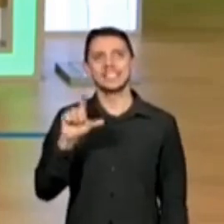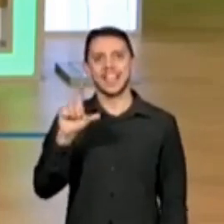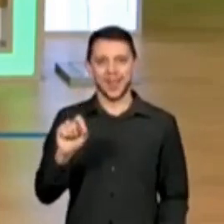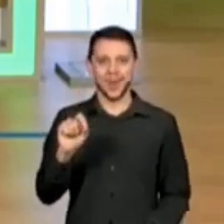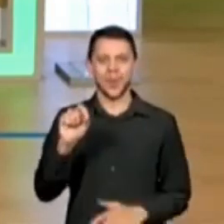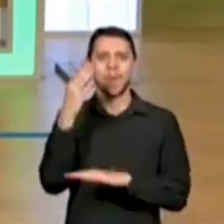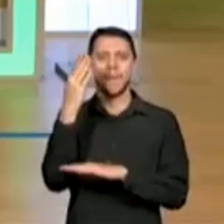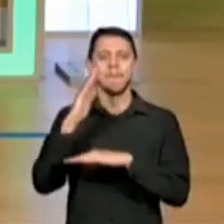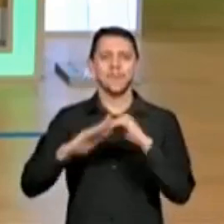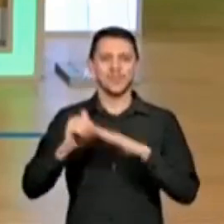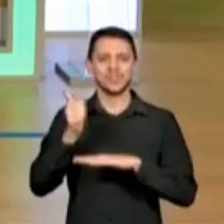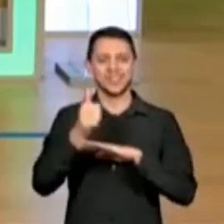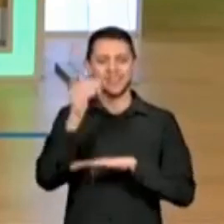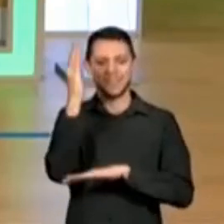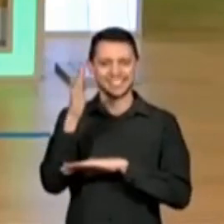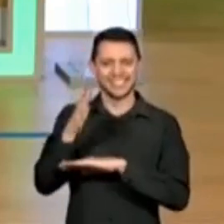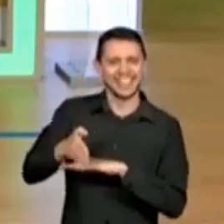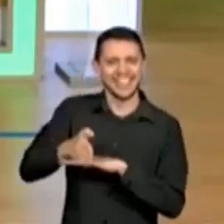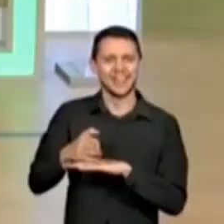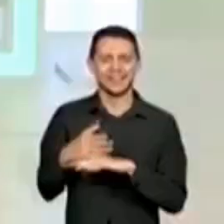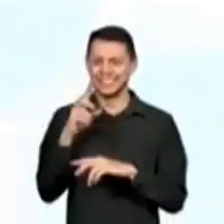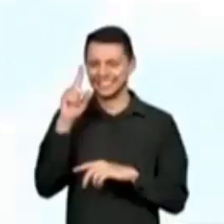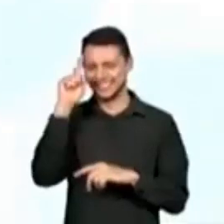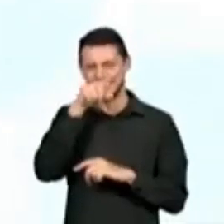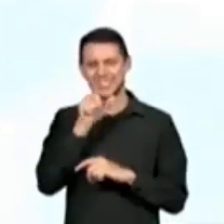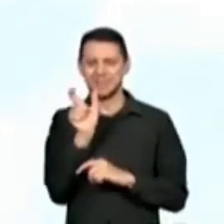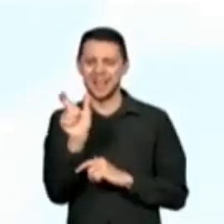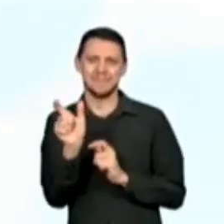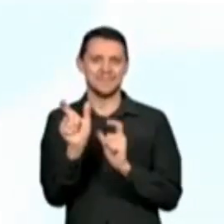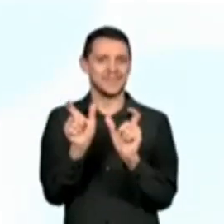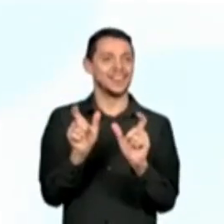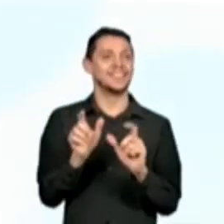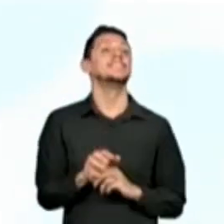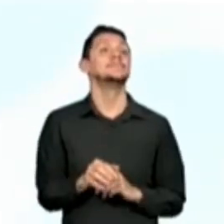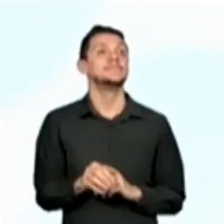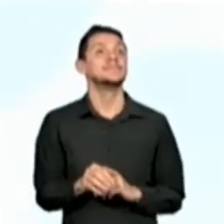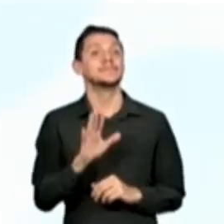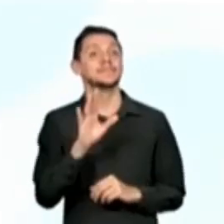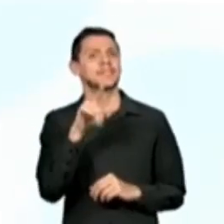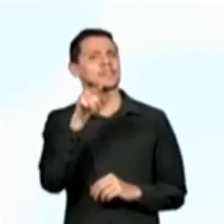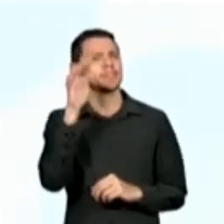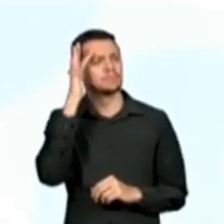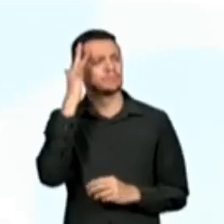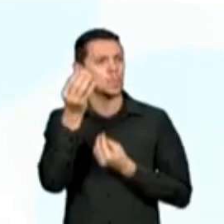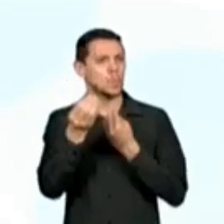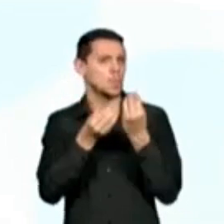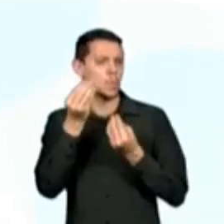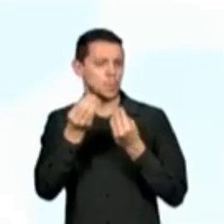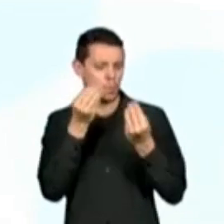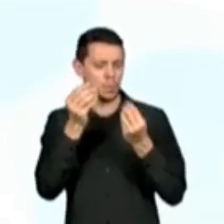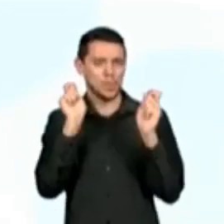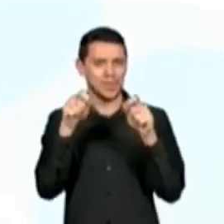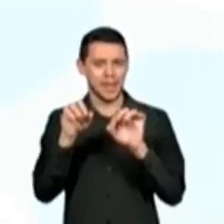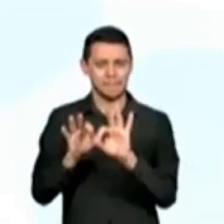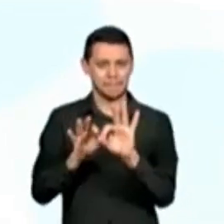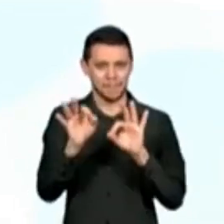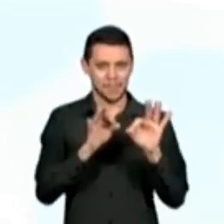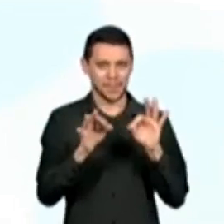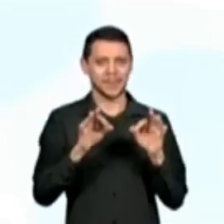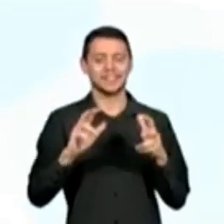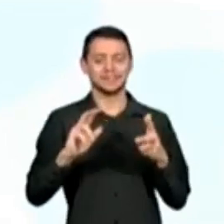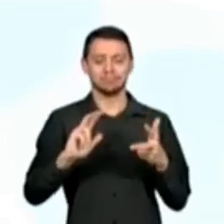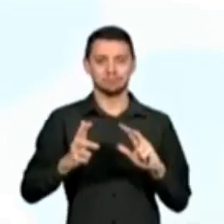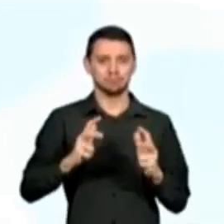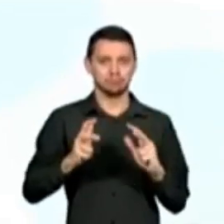travar. E aí, como você imagina que ele pode construir este sólido